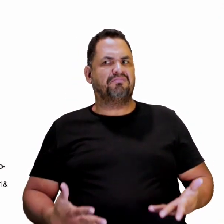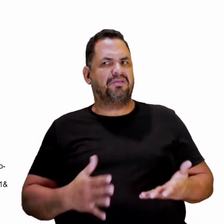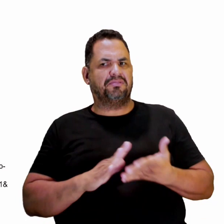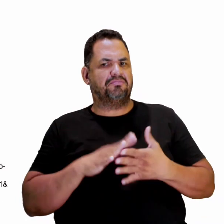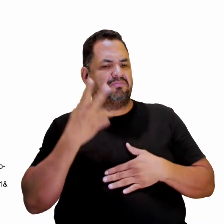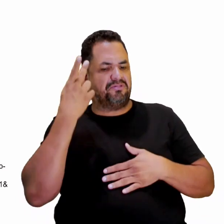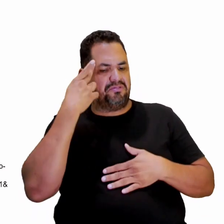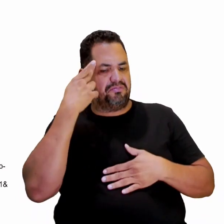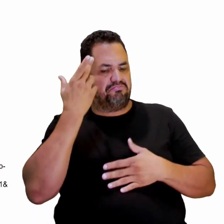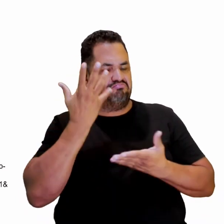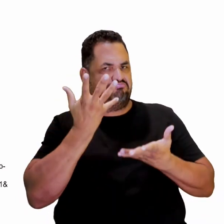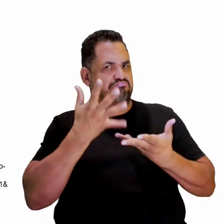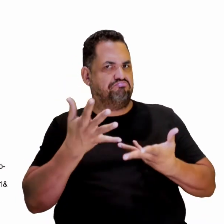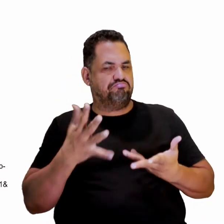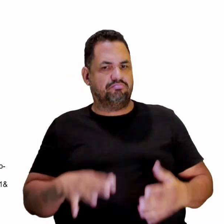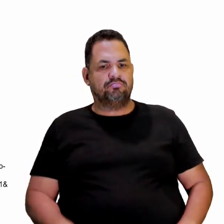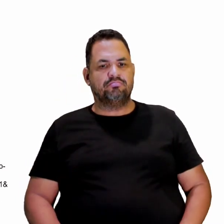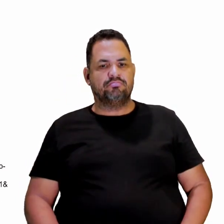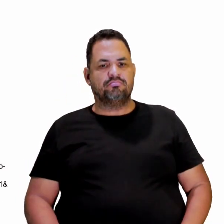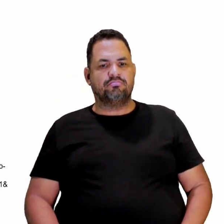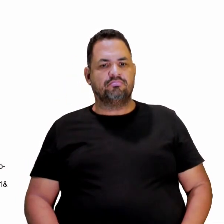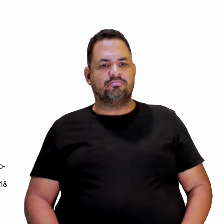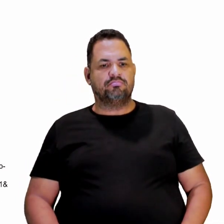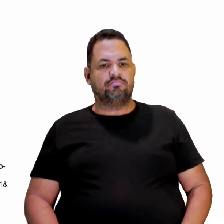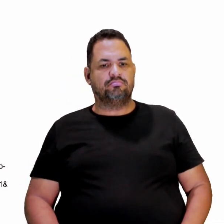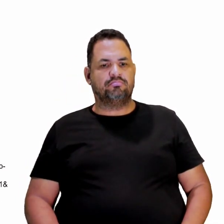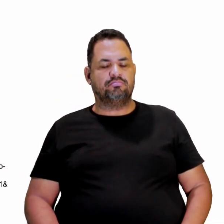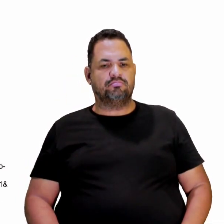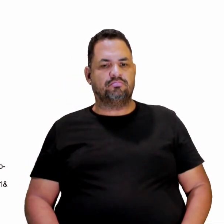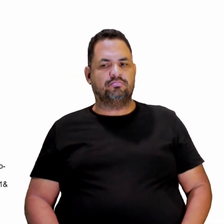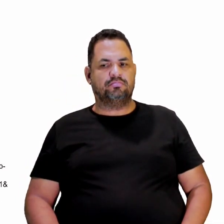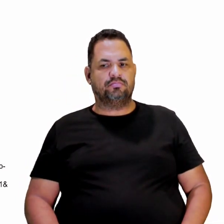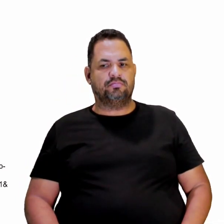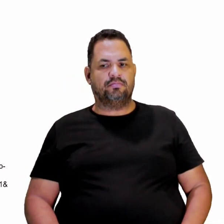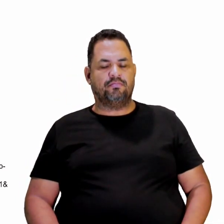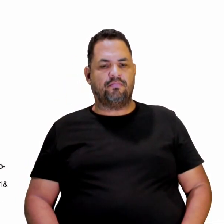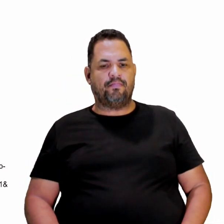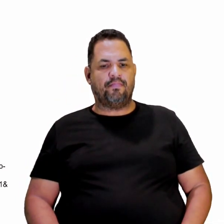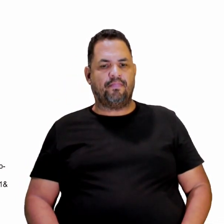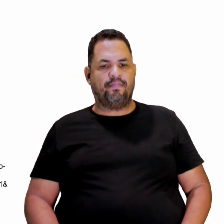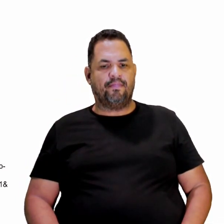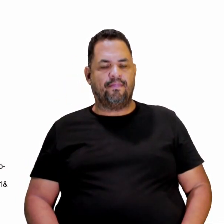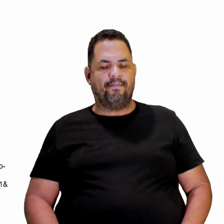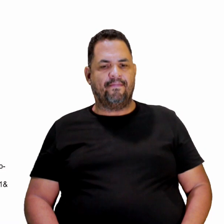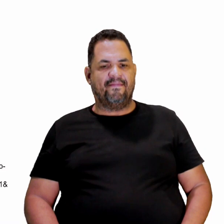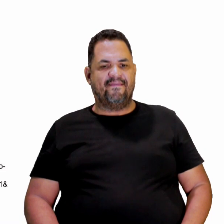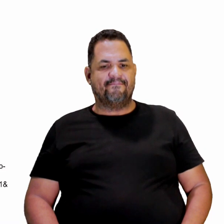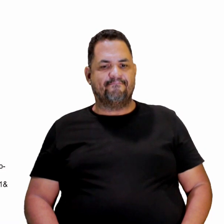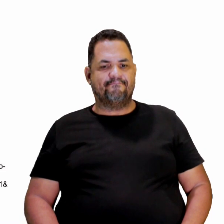surpreso. It seems I always knew he was a false friend.